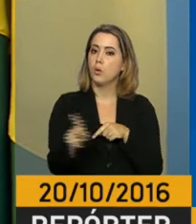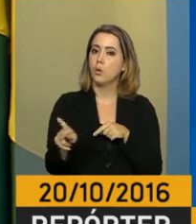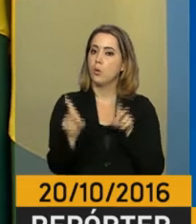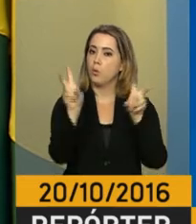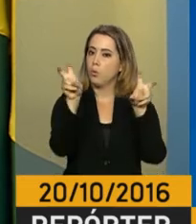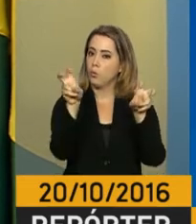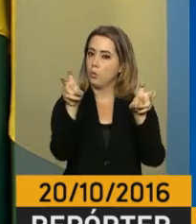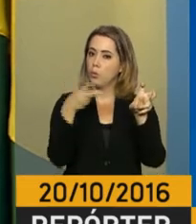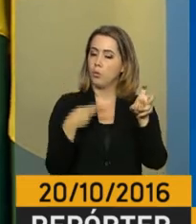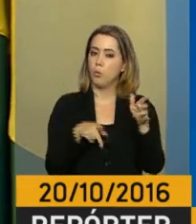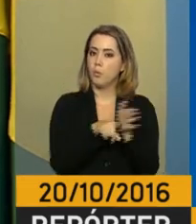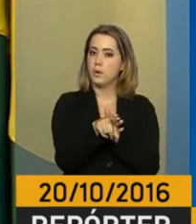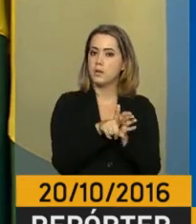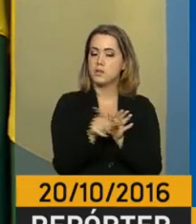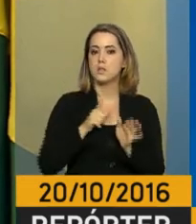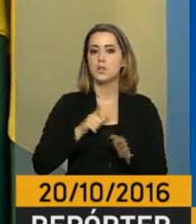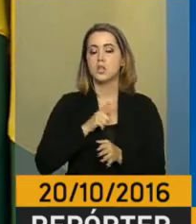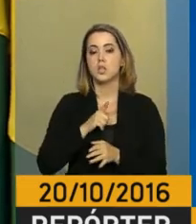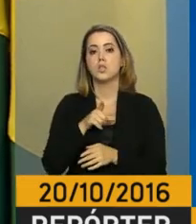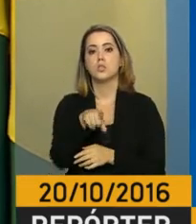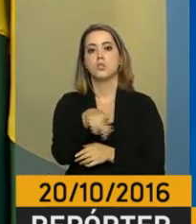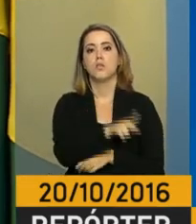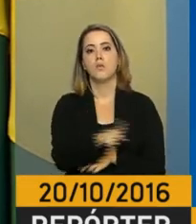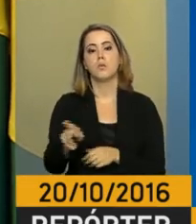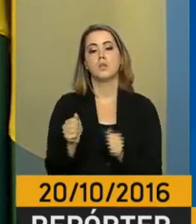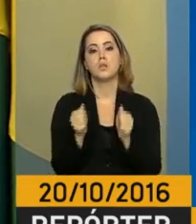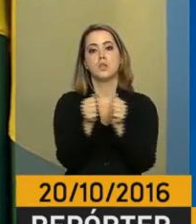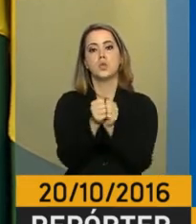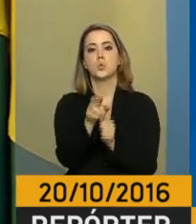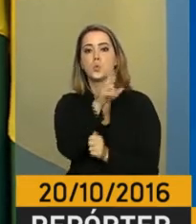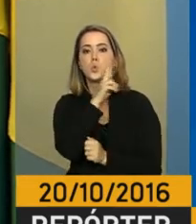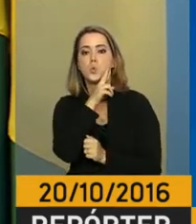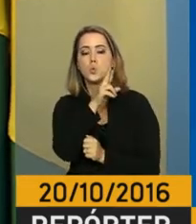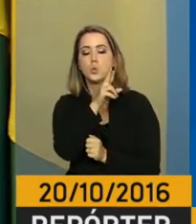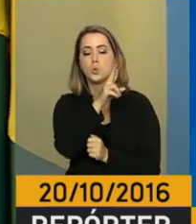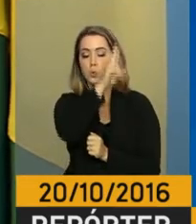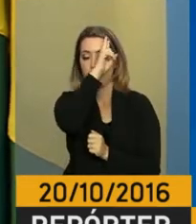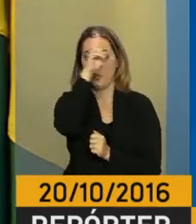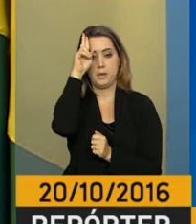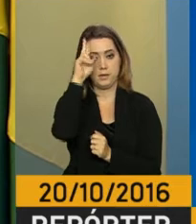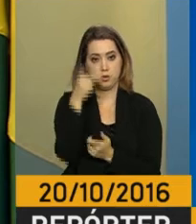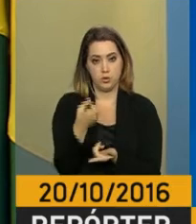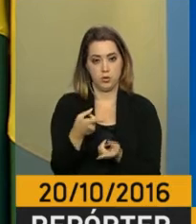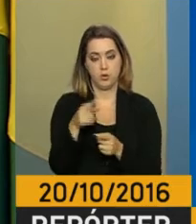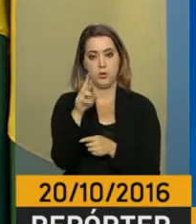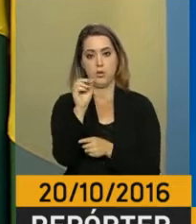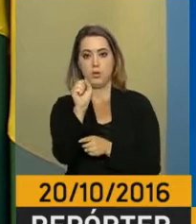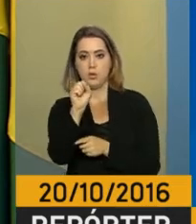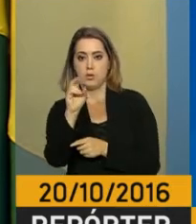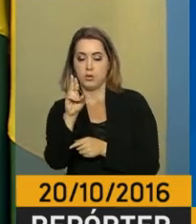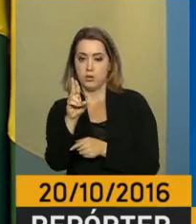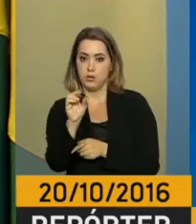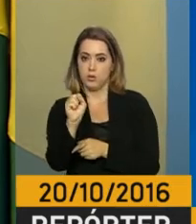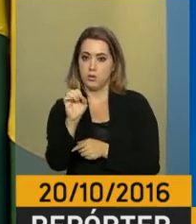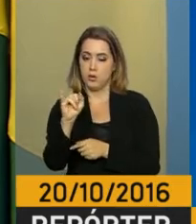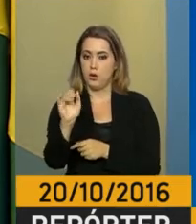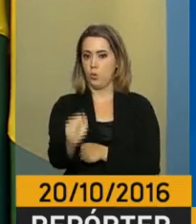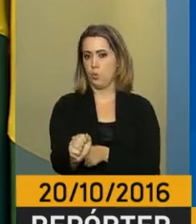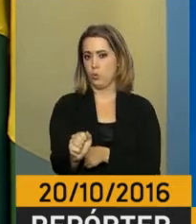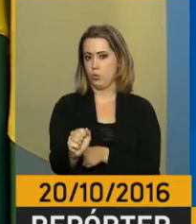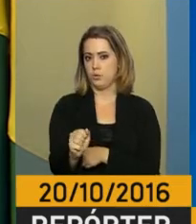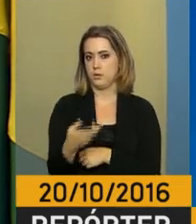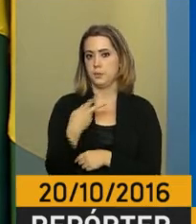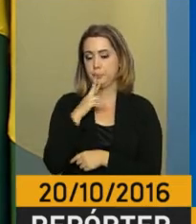dado a entender que houve um encontro bilateral com o presidente da Rússia, fecha as aspas. O presidente não deu a entender que houve um